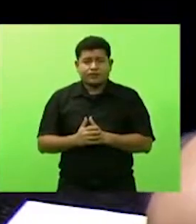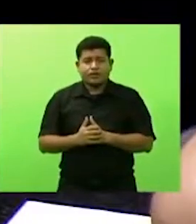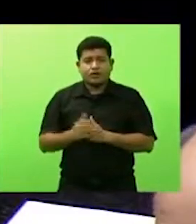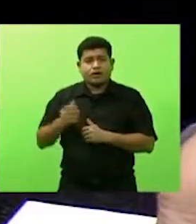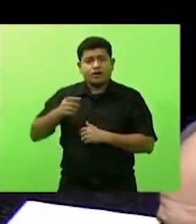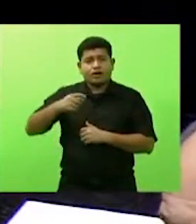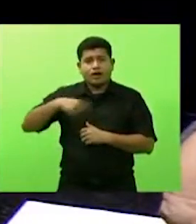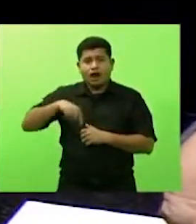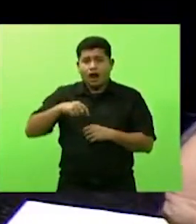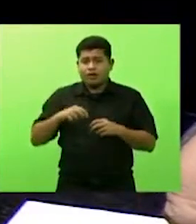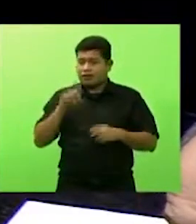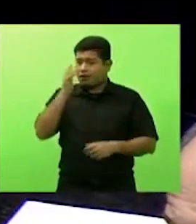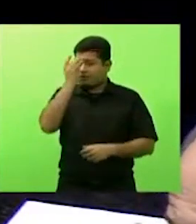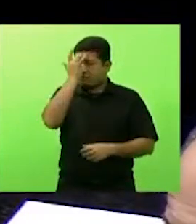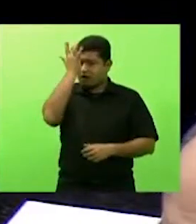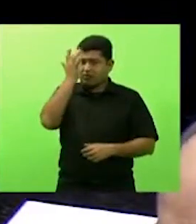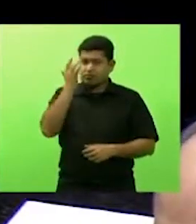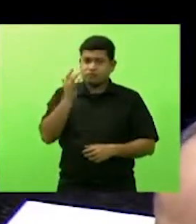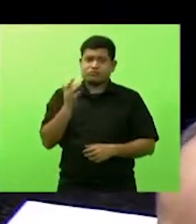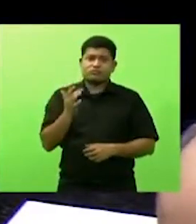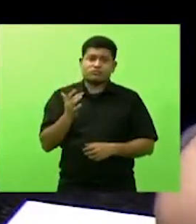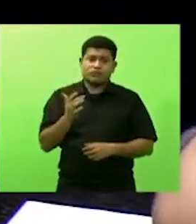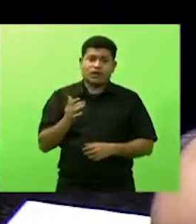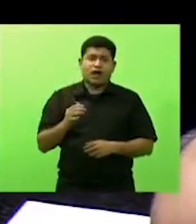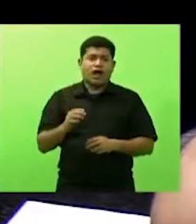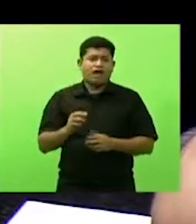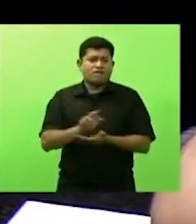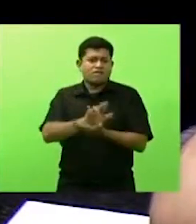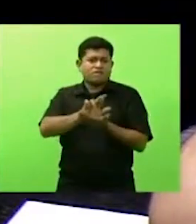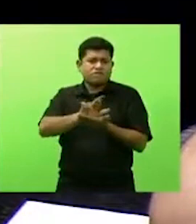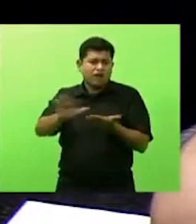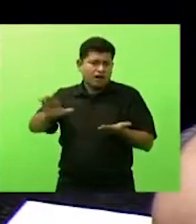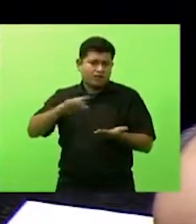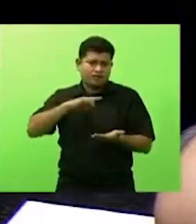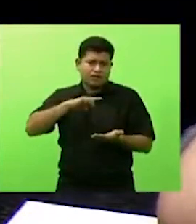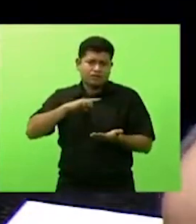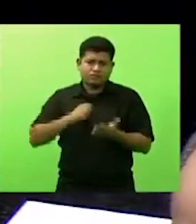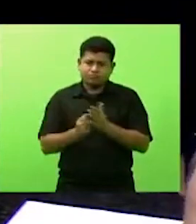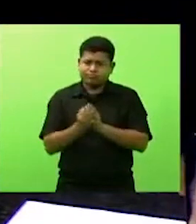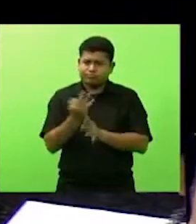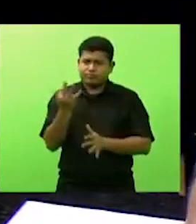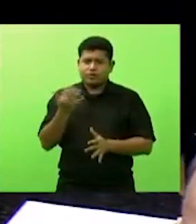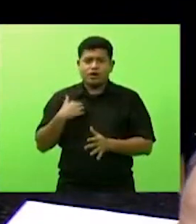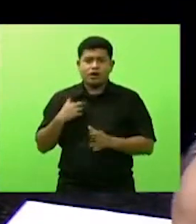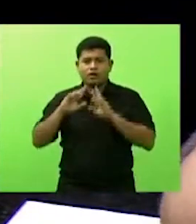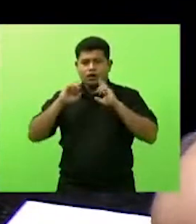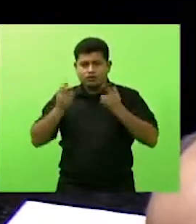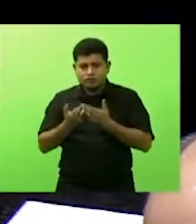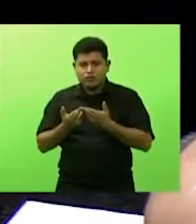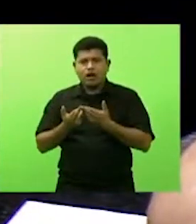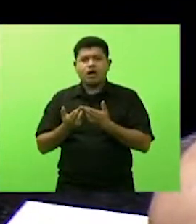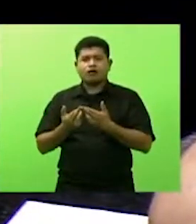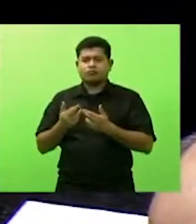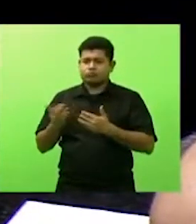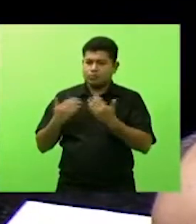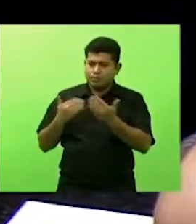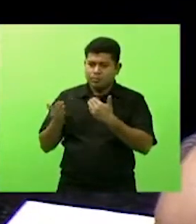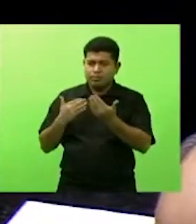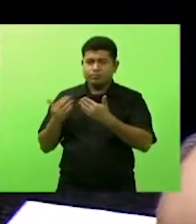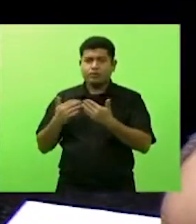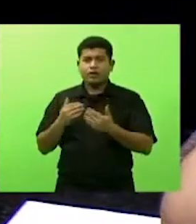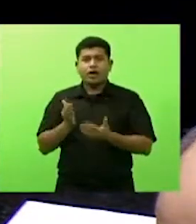foram várias reuniões, encontros entre nós, e levamos isso à direção partidária também, para dividir essa